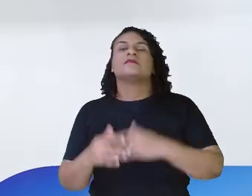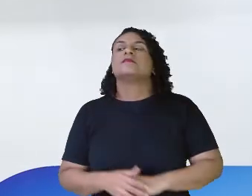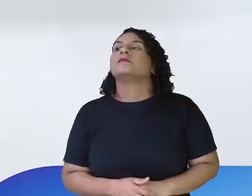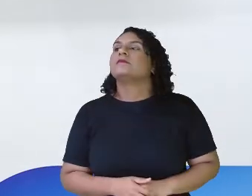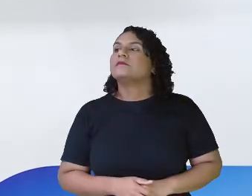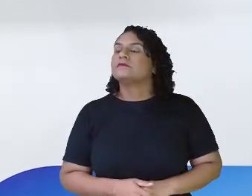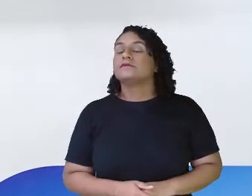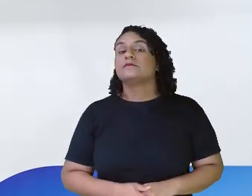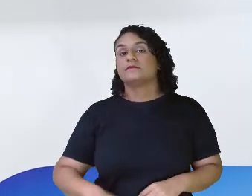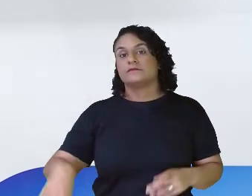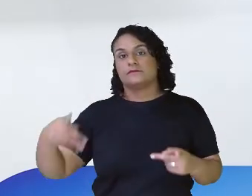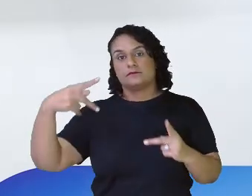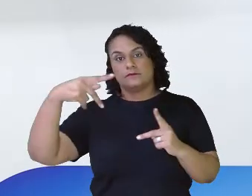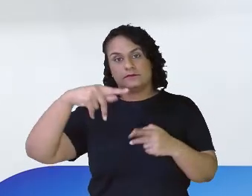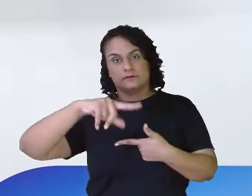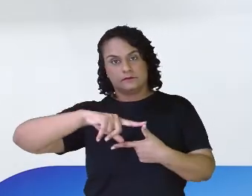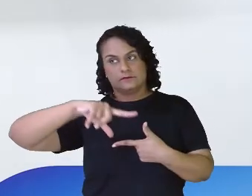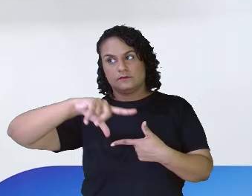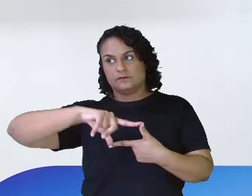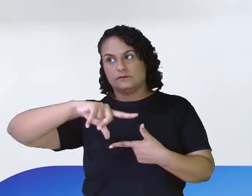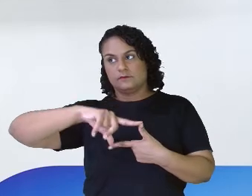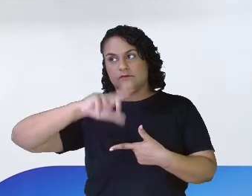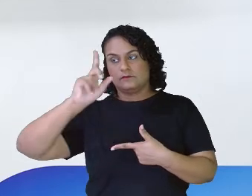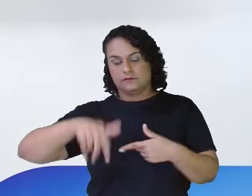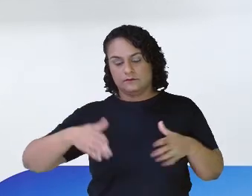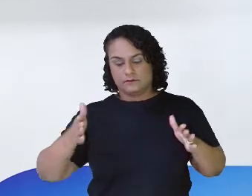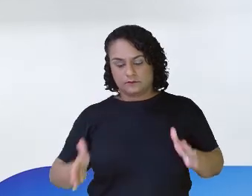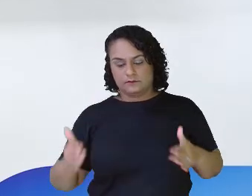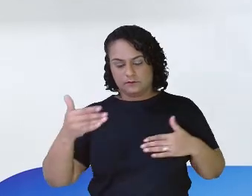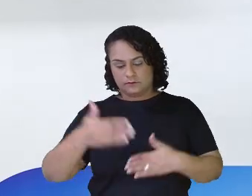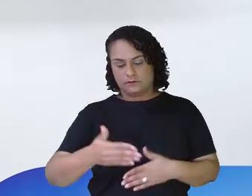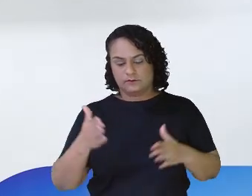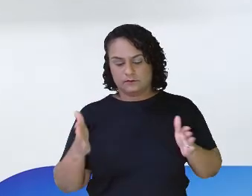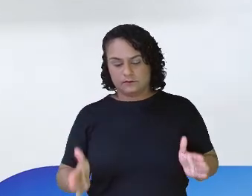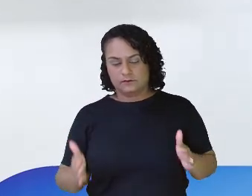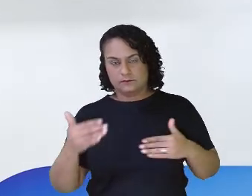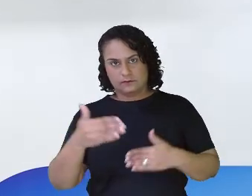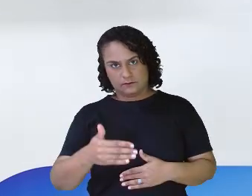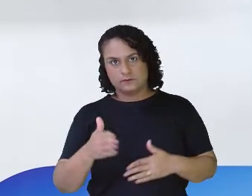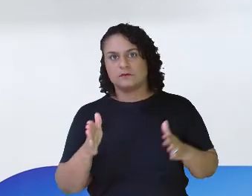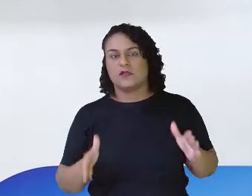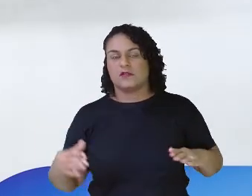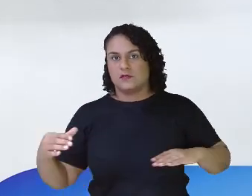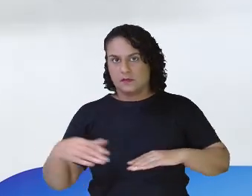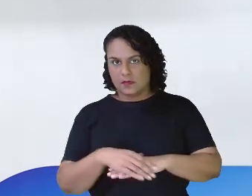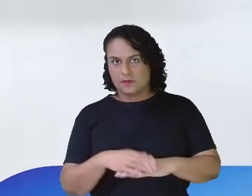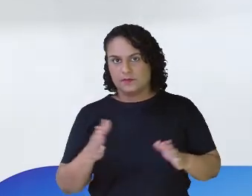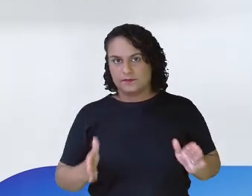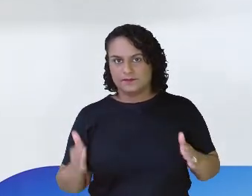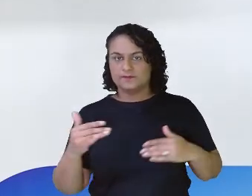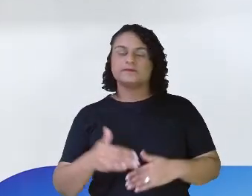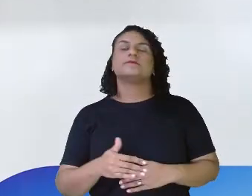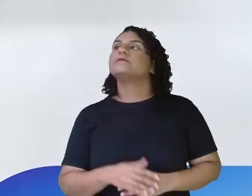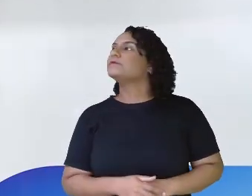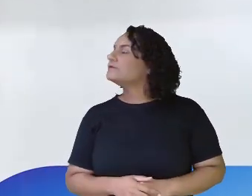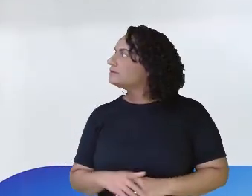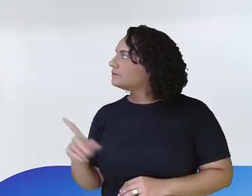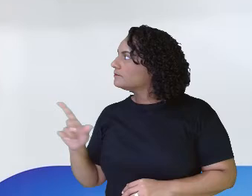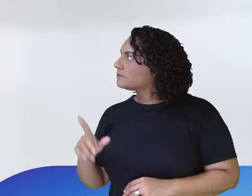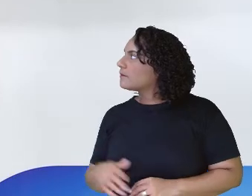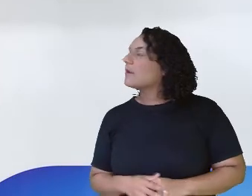O paralelepípedo, que é a caixinha, né, que eu falei para vocês, ó,